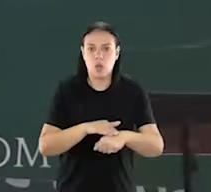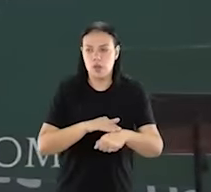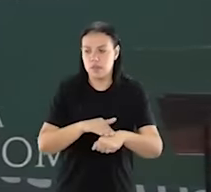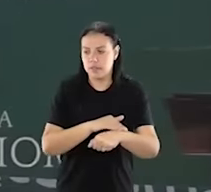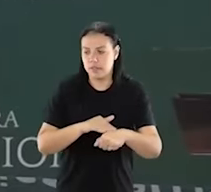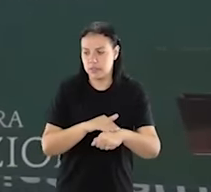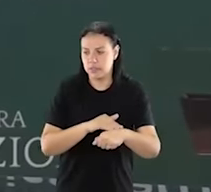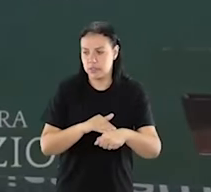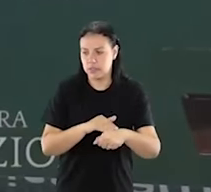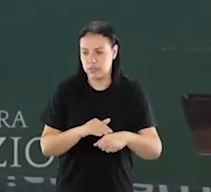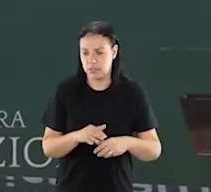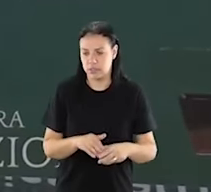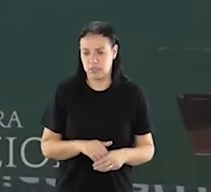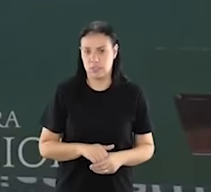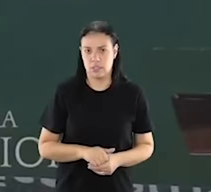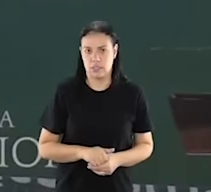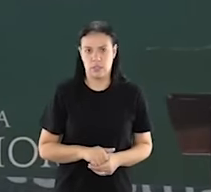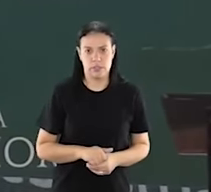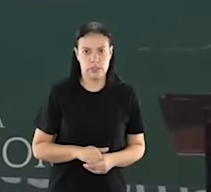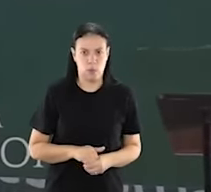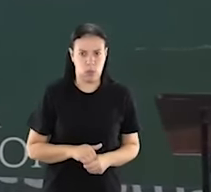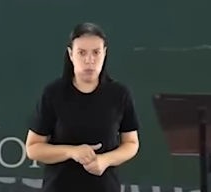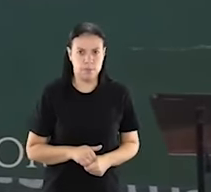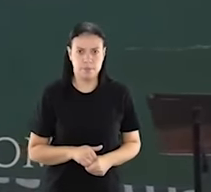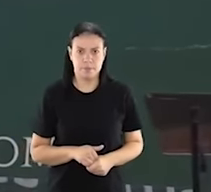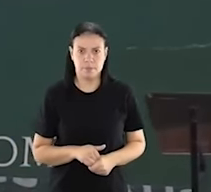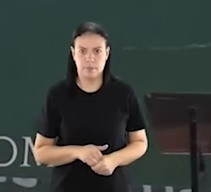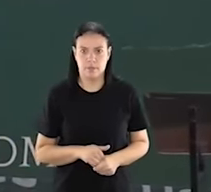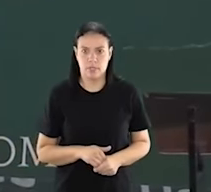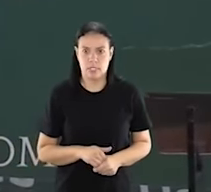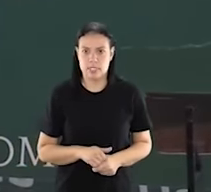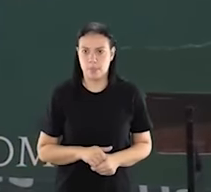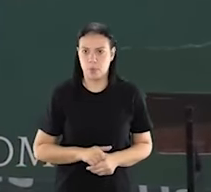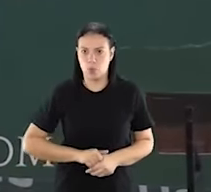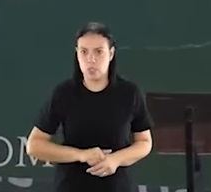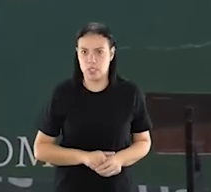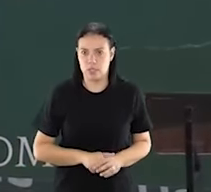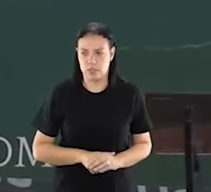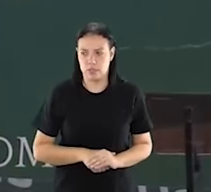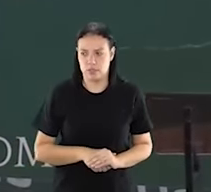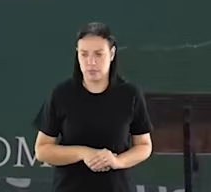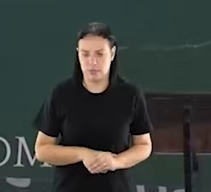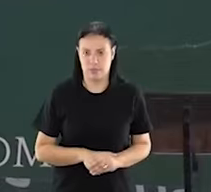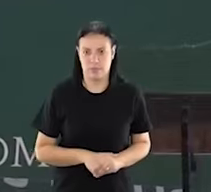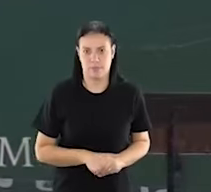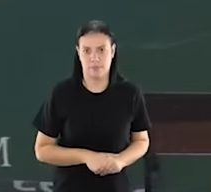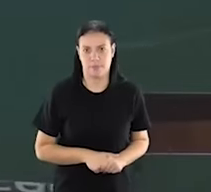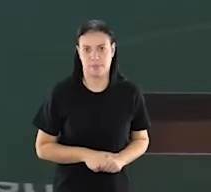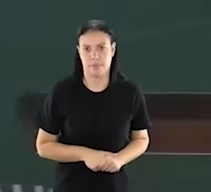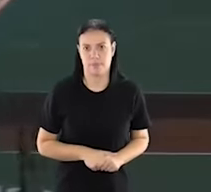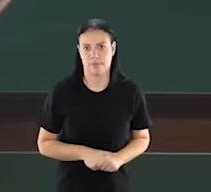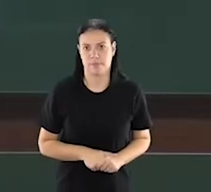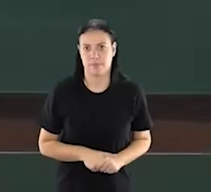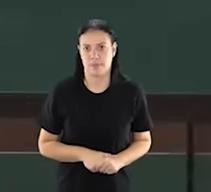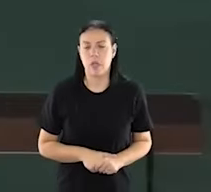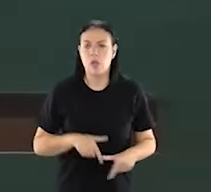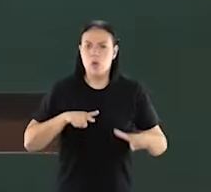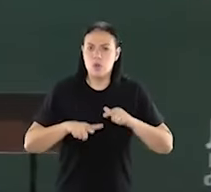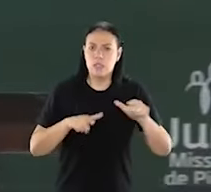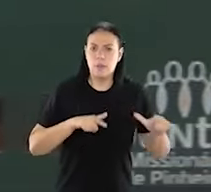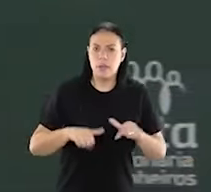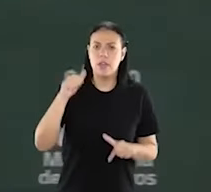estava estudando, escrevendo o comentário de Lucas, me destacou muito, me chamou muita atenção o papel da mulher no reino de